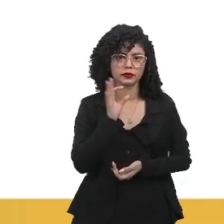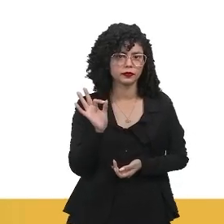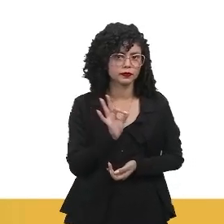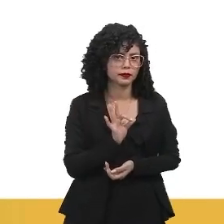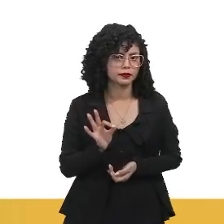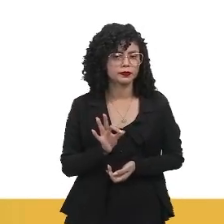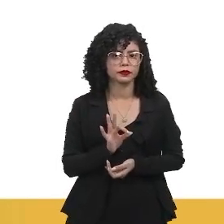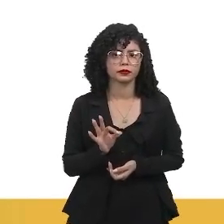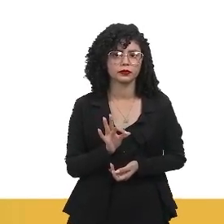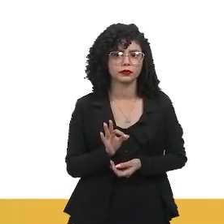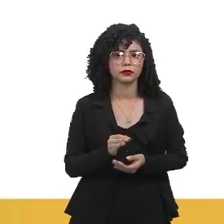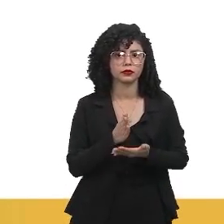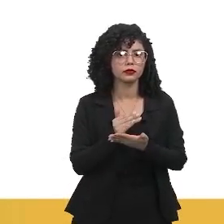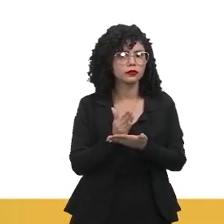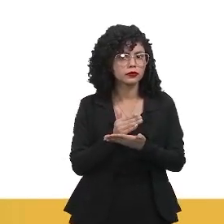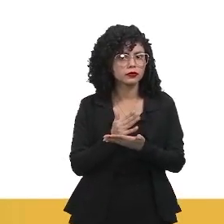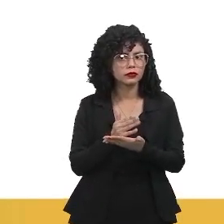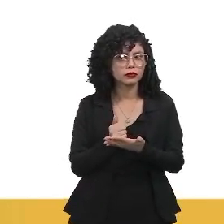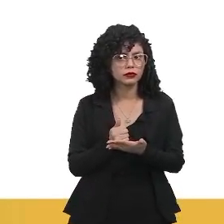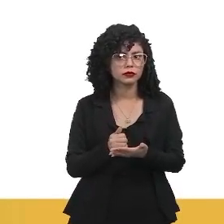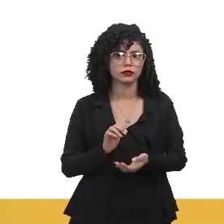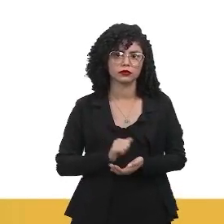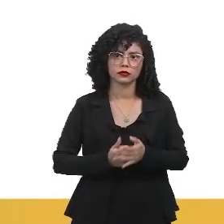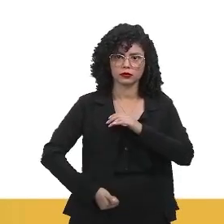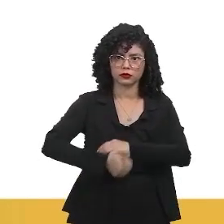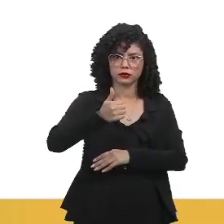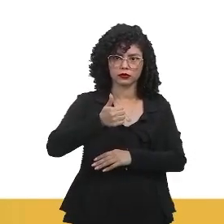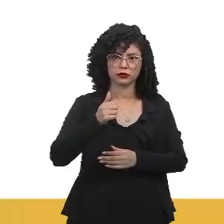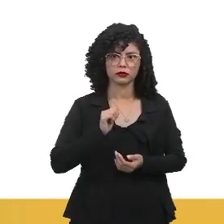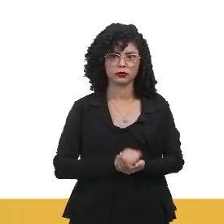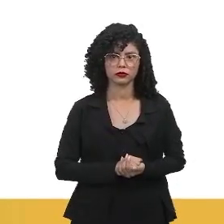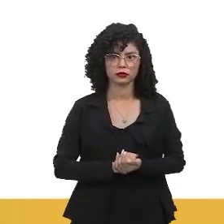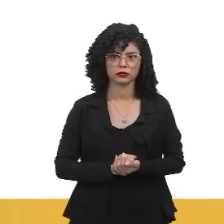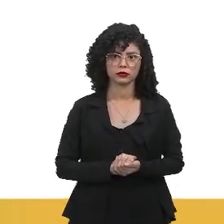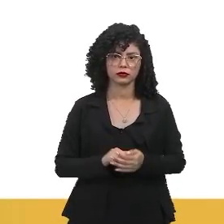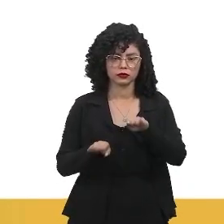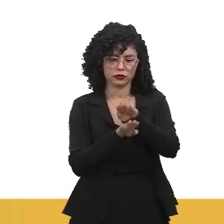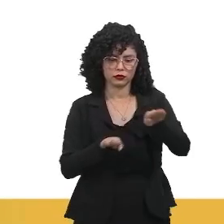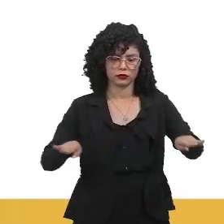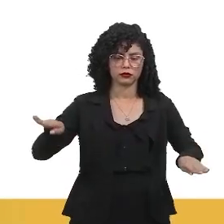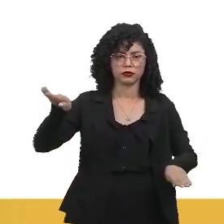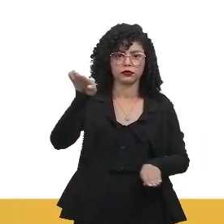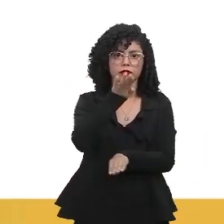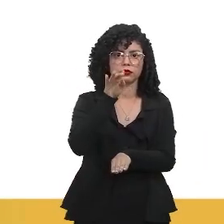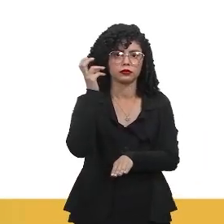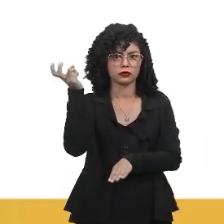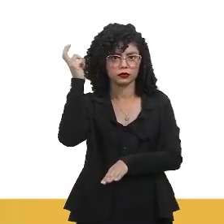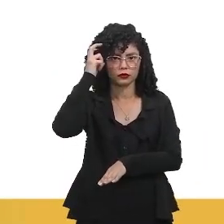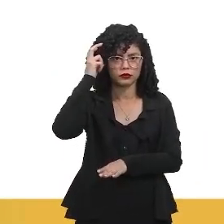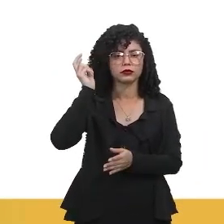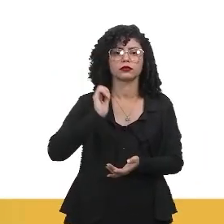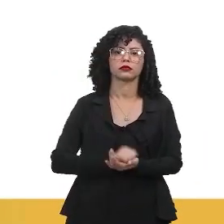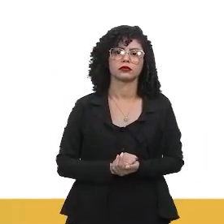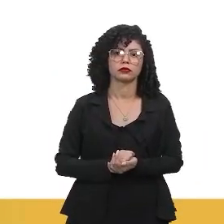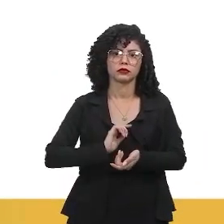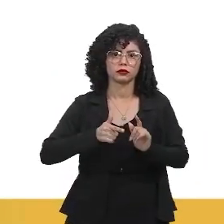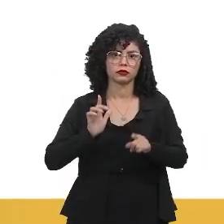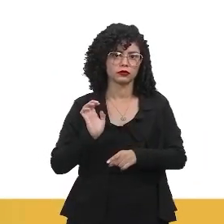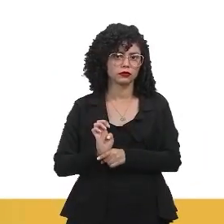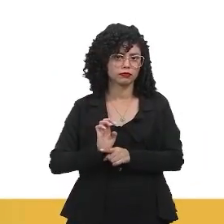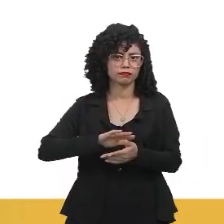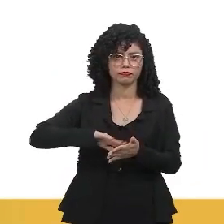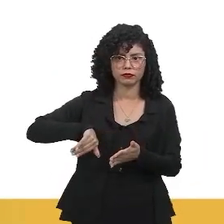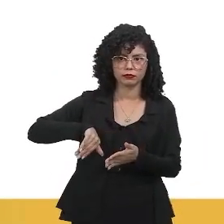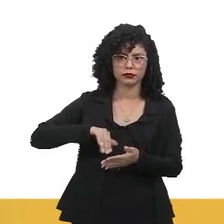fala sobre repartição de vantagens pela hierarquização cultural. No caso, estou falando da letra